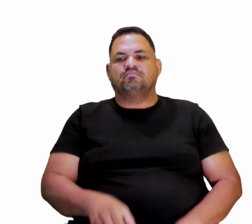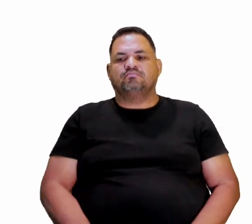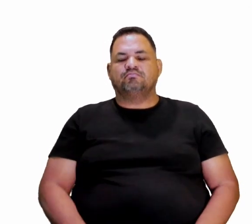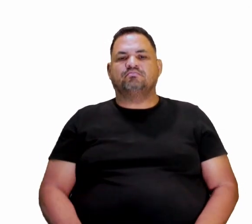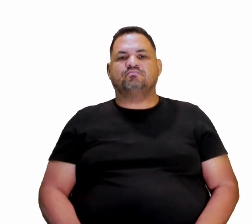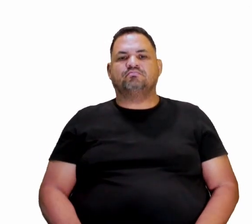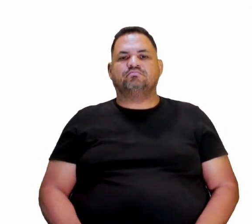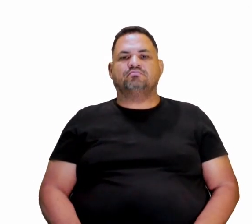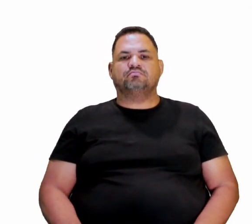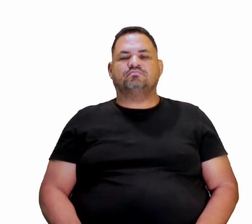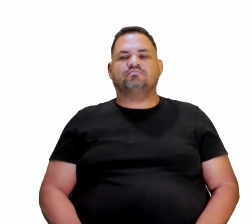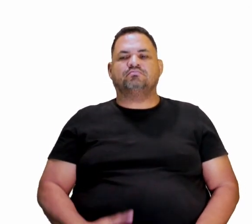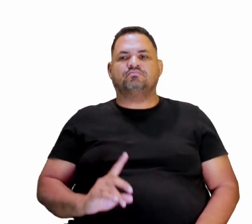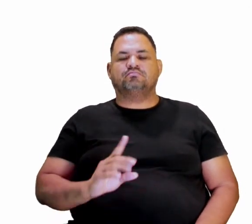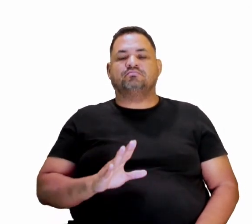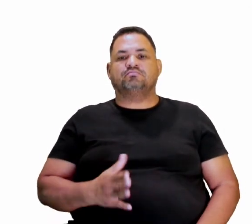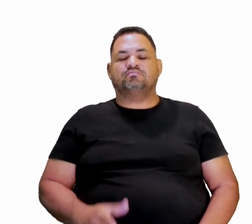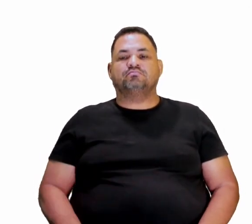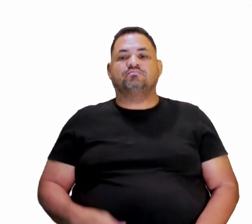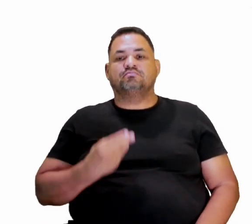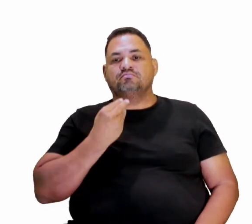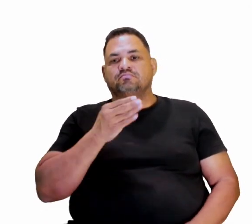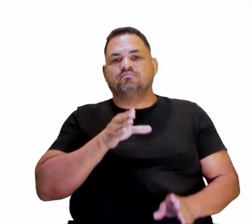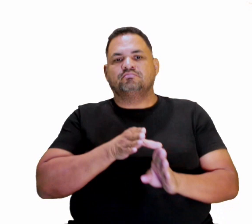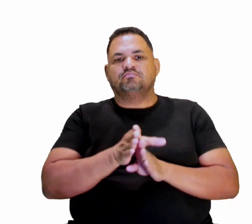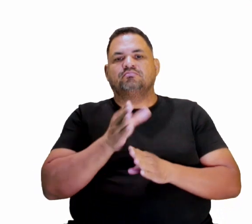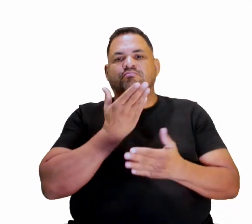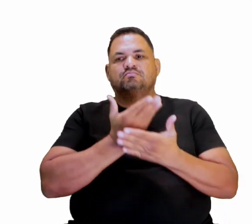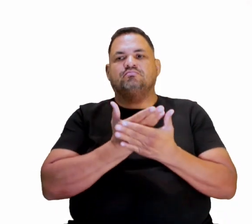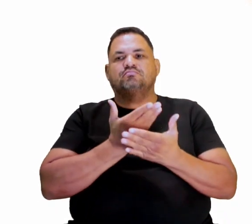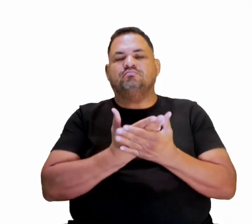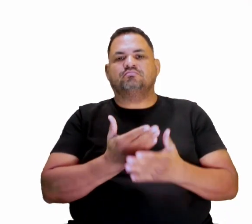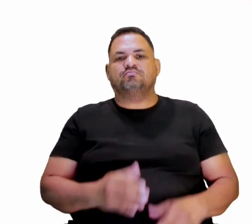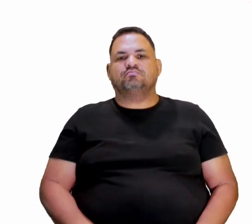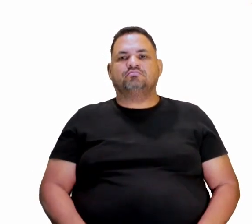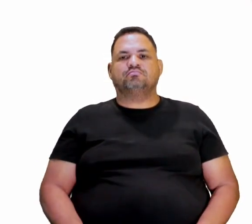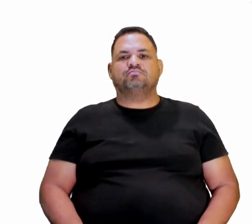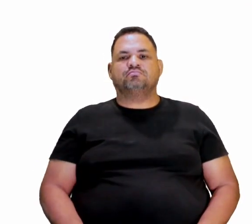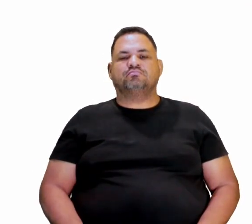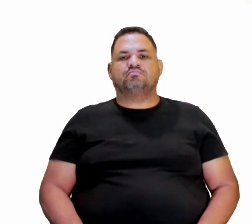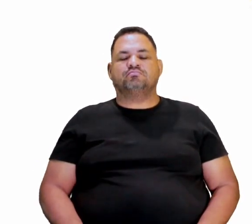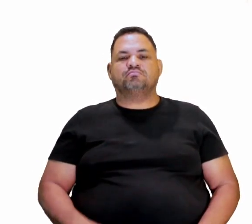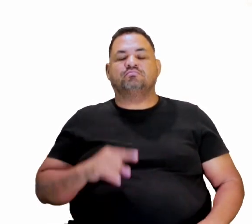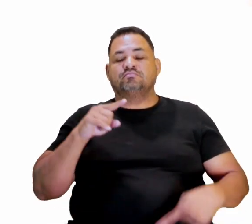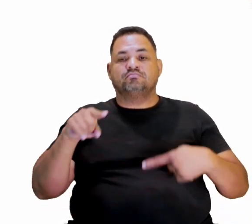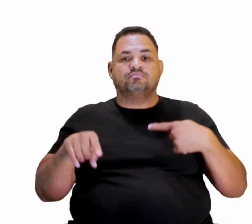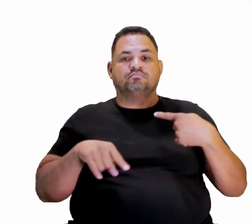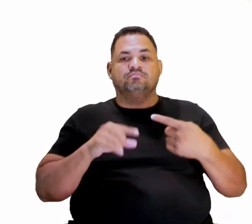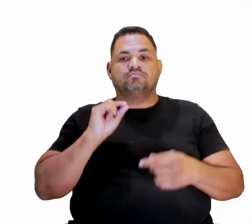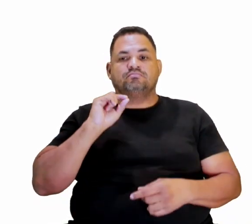conselhos. Não somente para pedir conselhos, mas aqui nessa aula o foco é nisso, para pedir conselhos. Então,